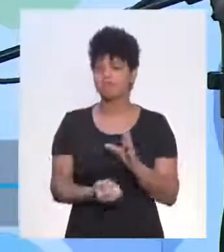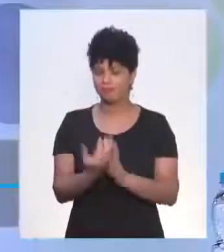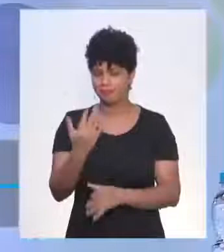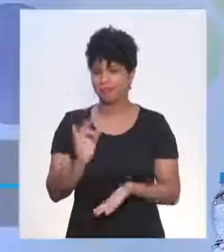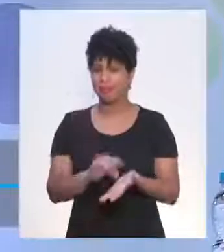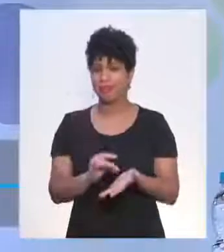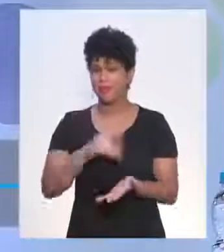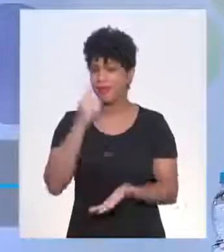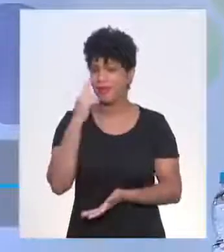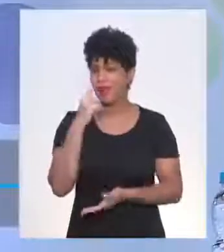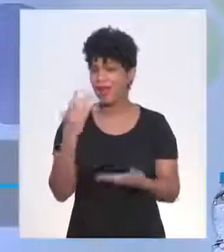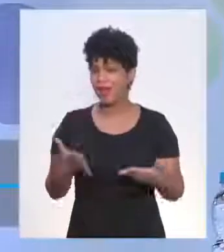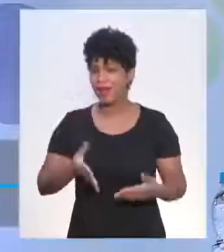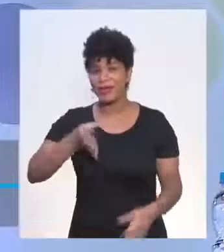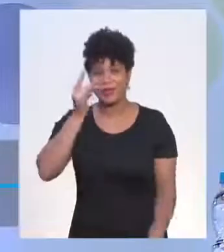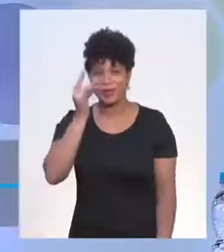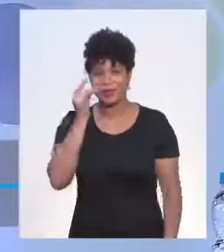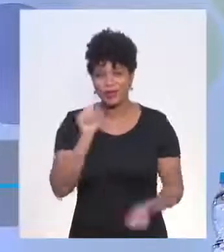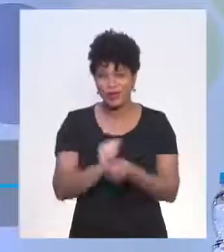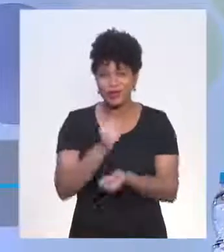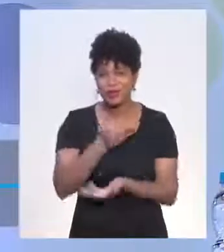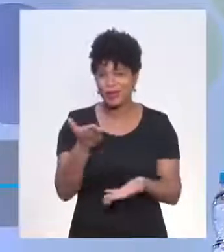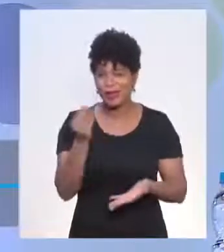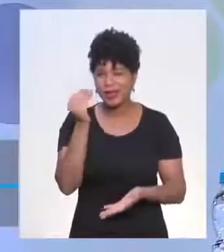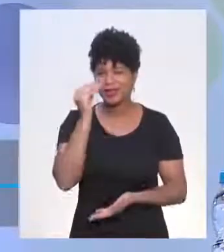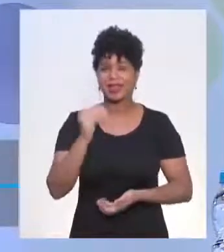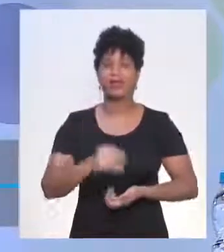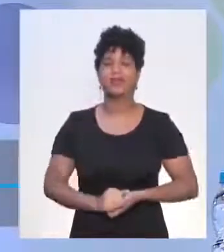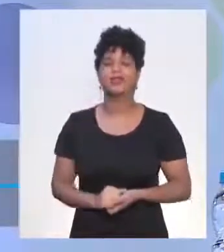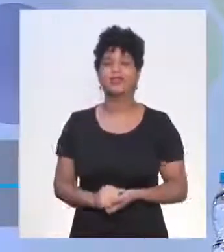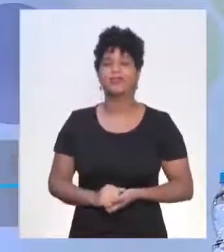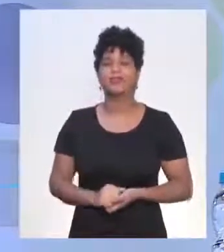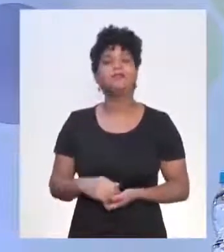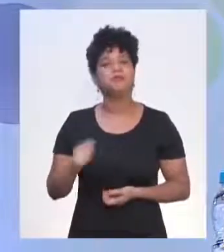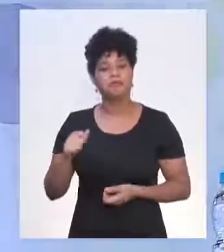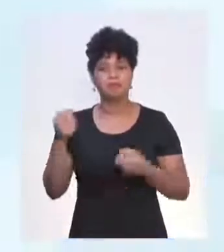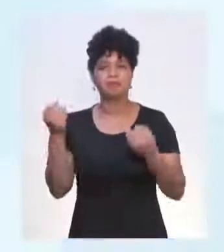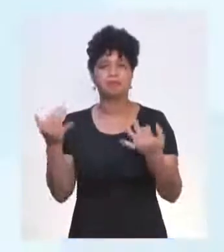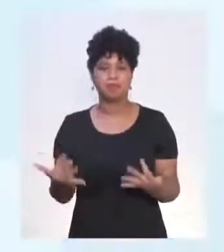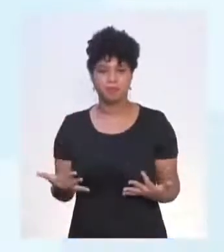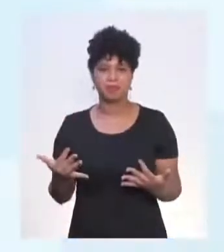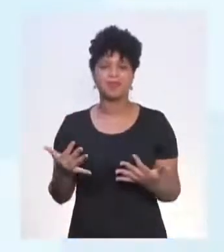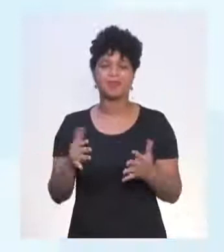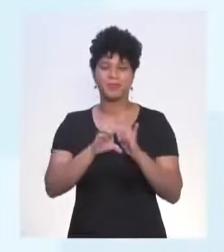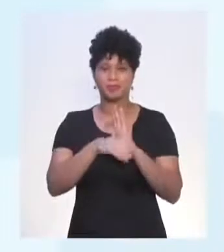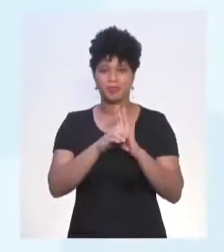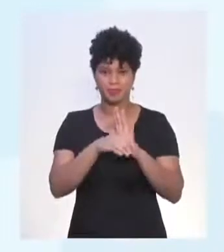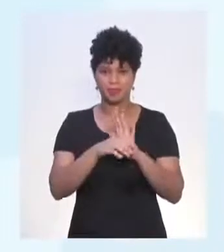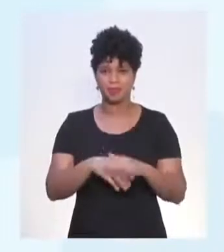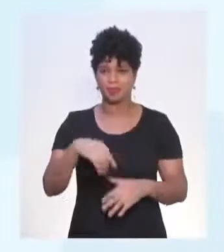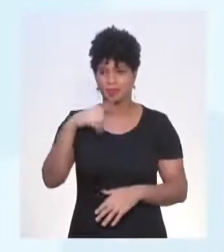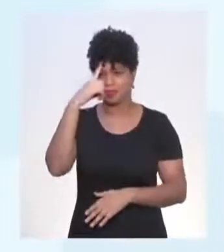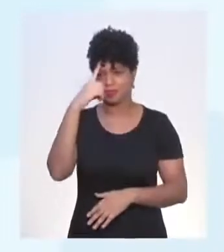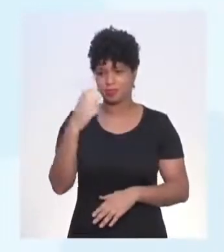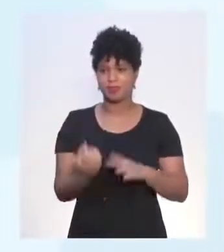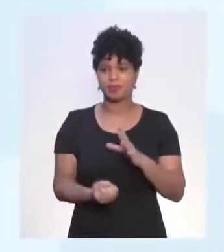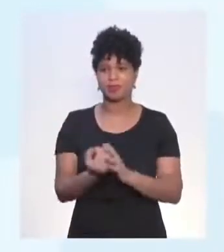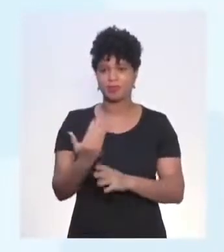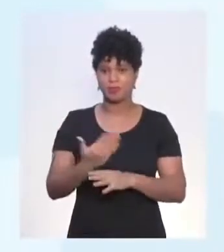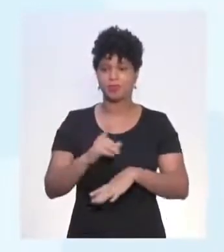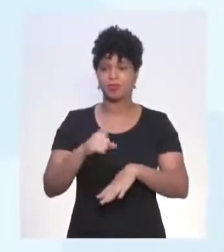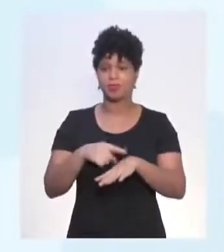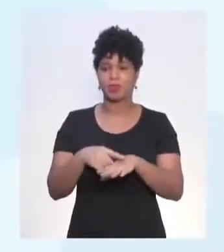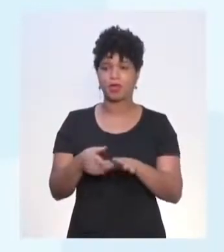ver se a gente consegue fazer isso aqui ao vivo junto com vocês tão improvisação turma composição espontâneas realizadas em